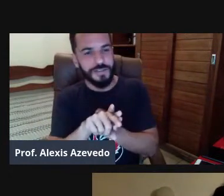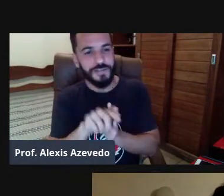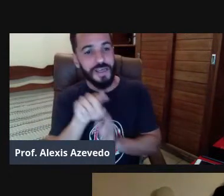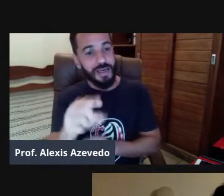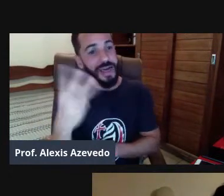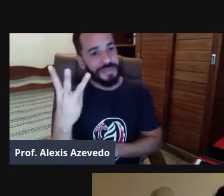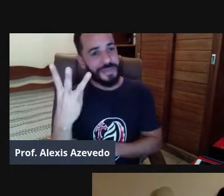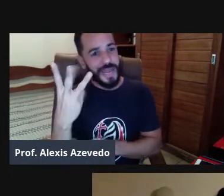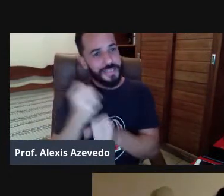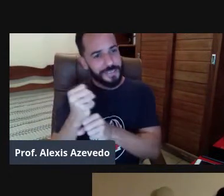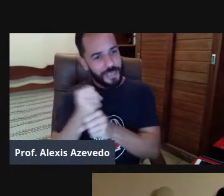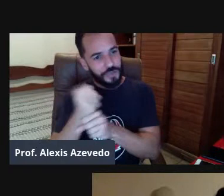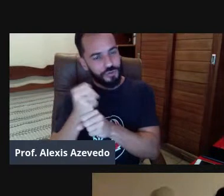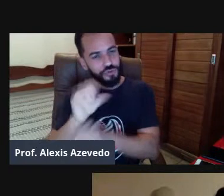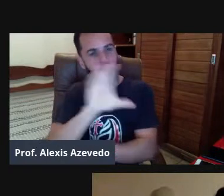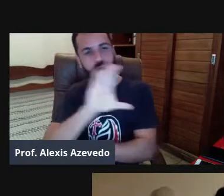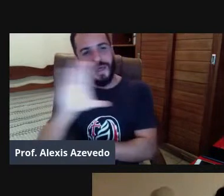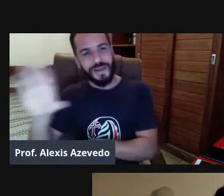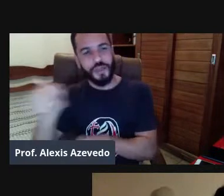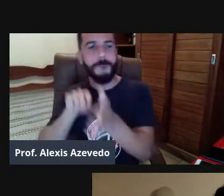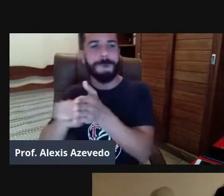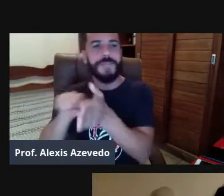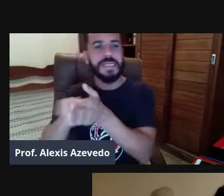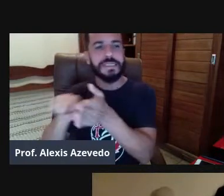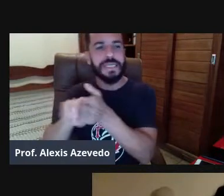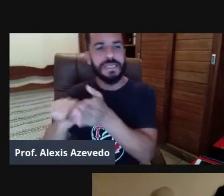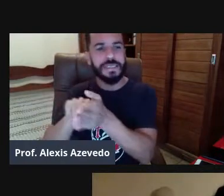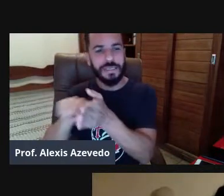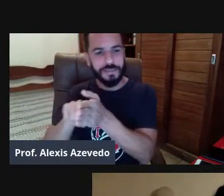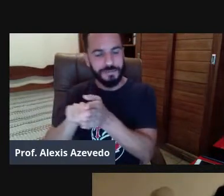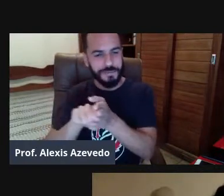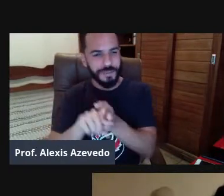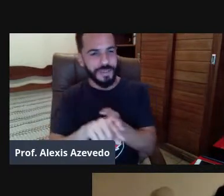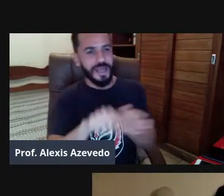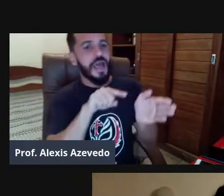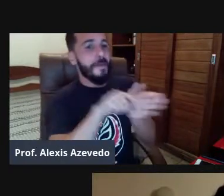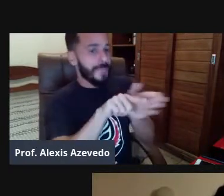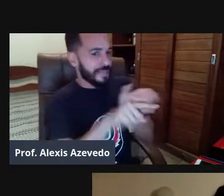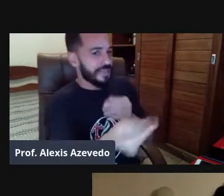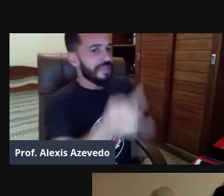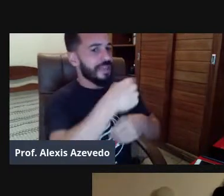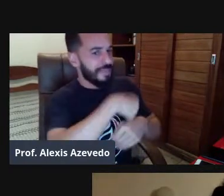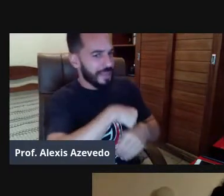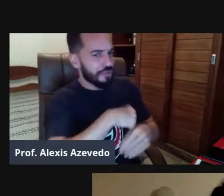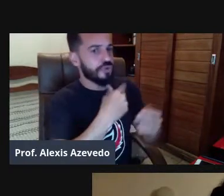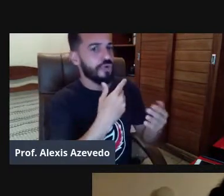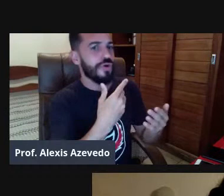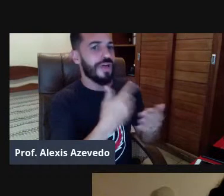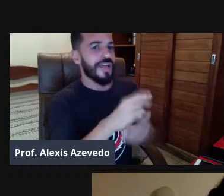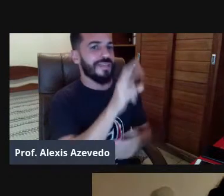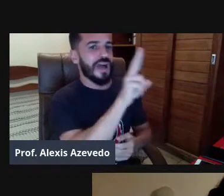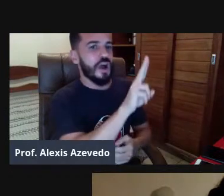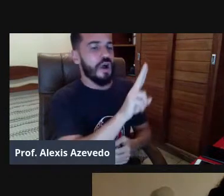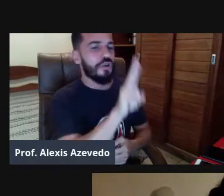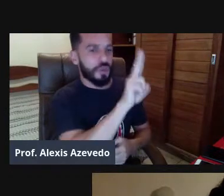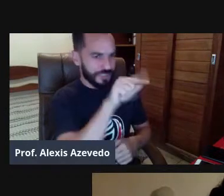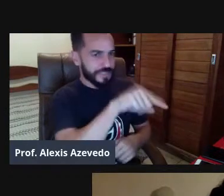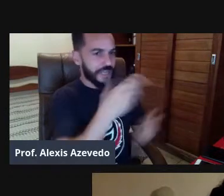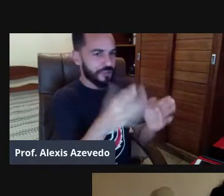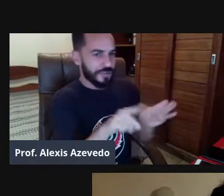coordenadora de pesquisa. E a pesquisa dentro da, da universidade, dentro da Guiná,